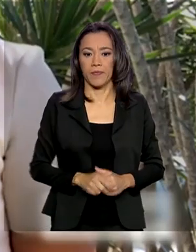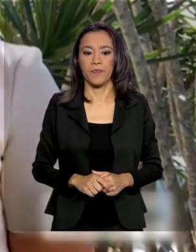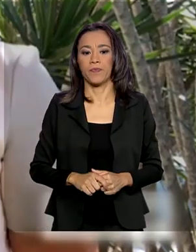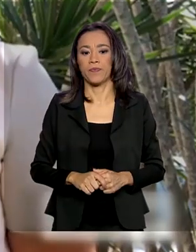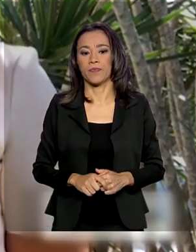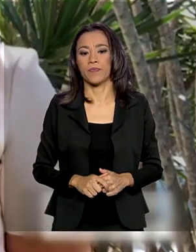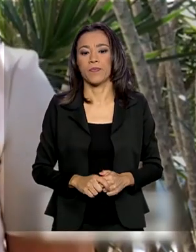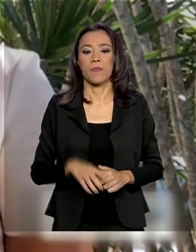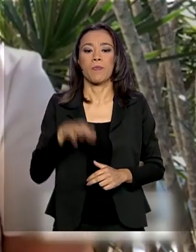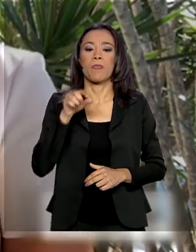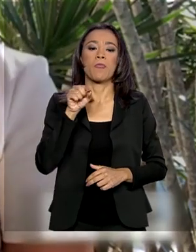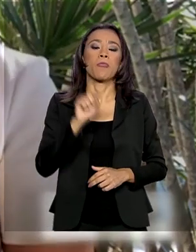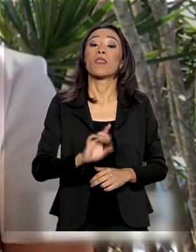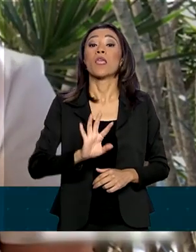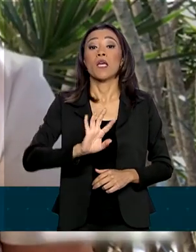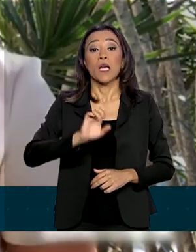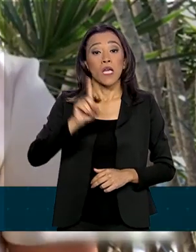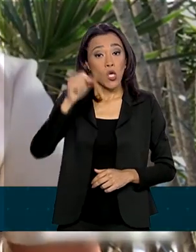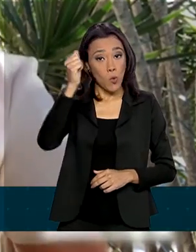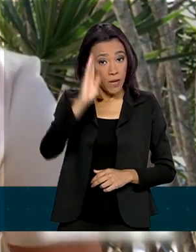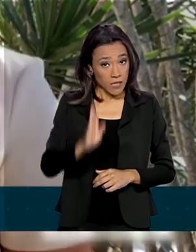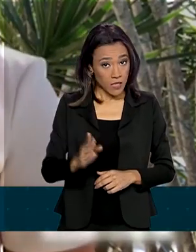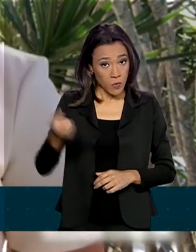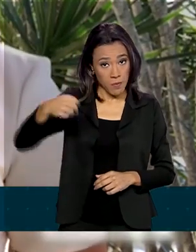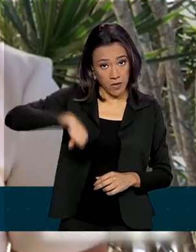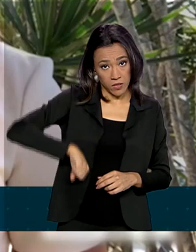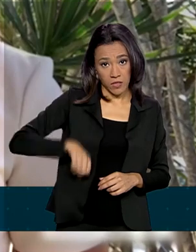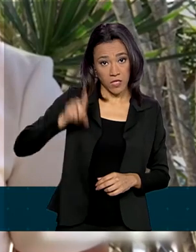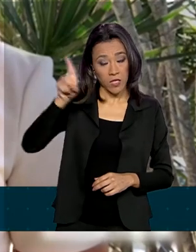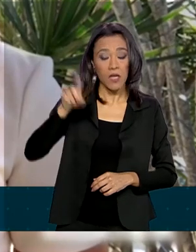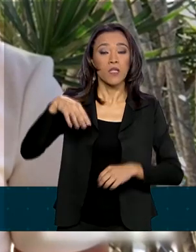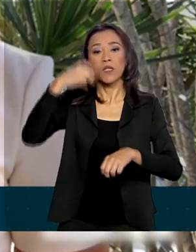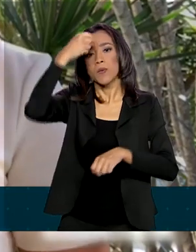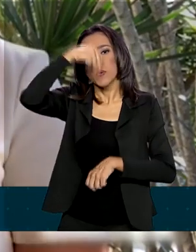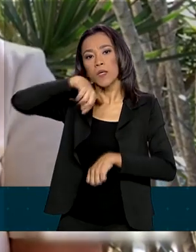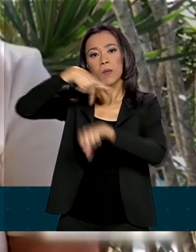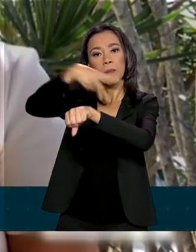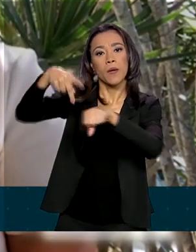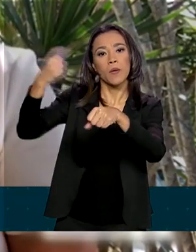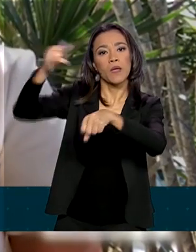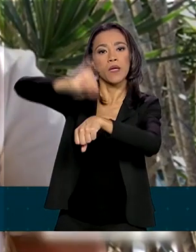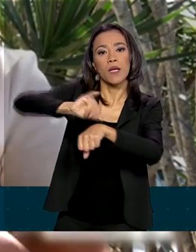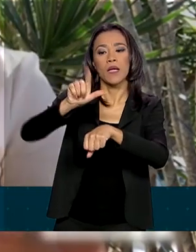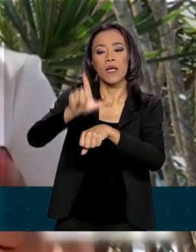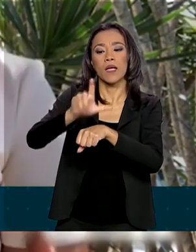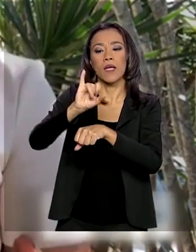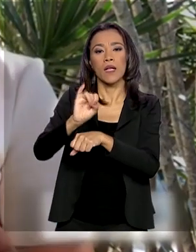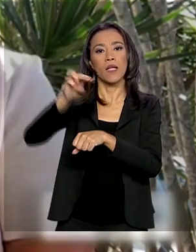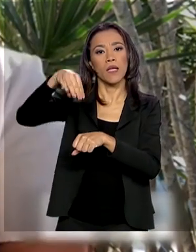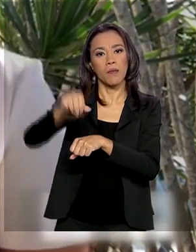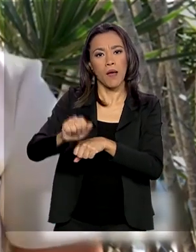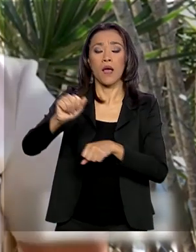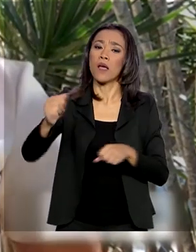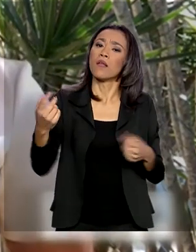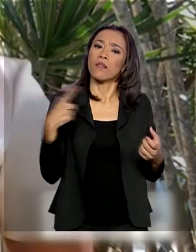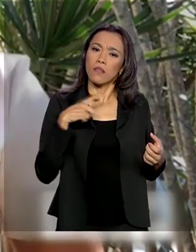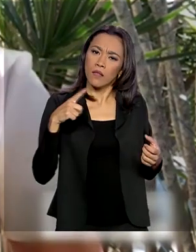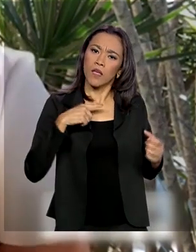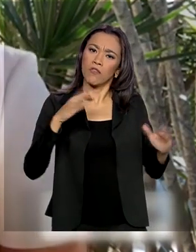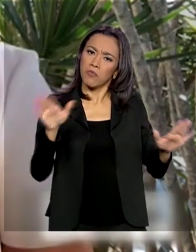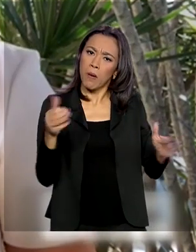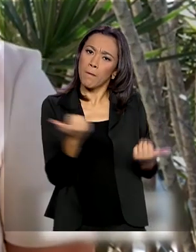A Embaixada do Brasil em Lima coordena a operação no local, em conjunto com a Latam e a Gol.